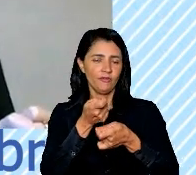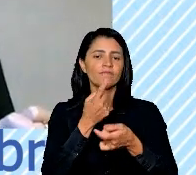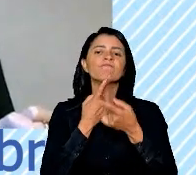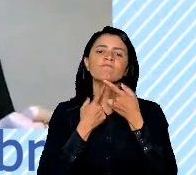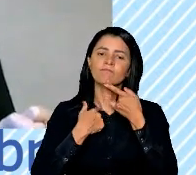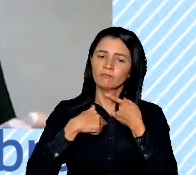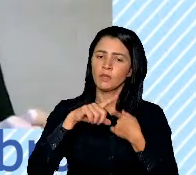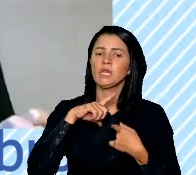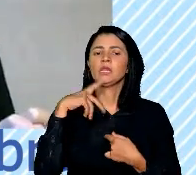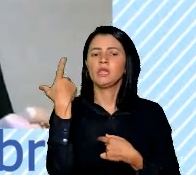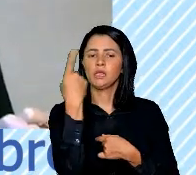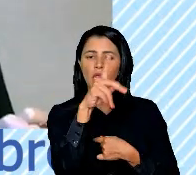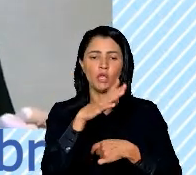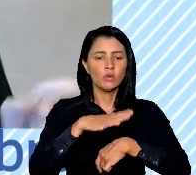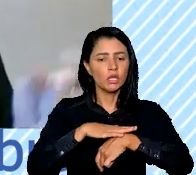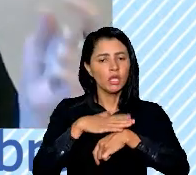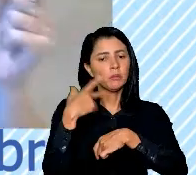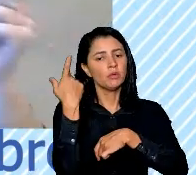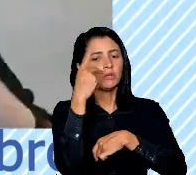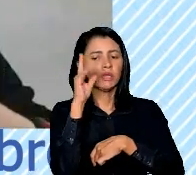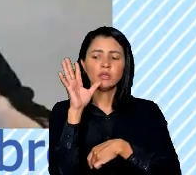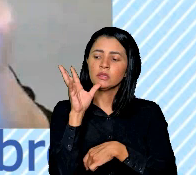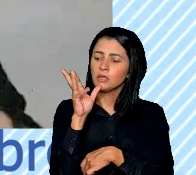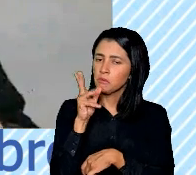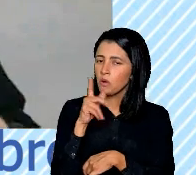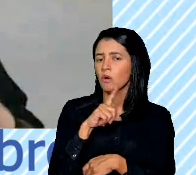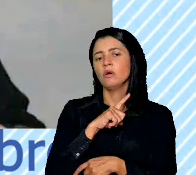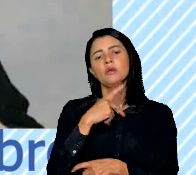tempo, tem sua demora.